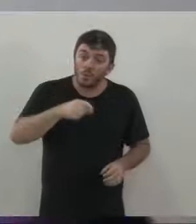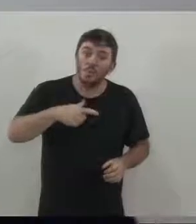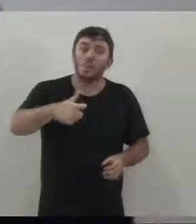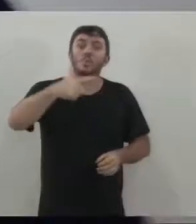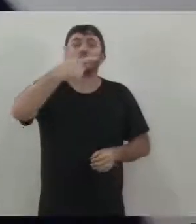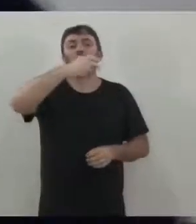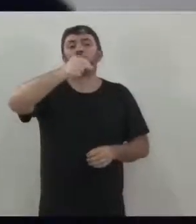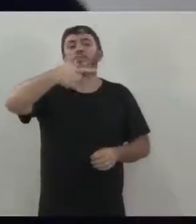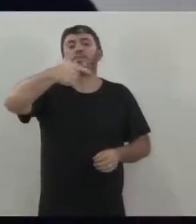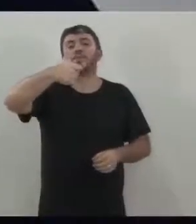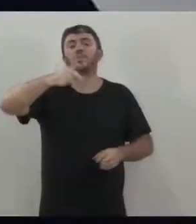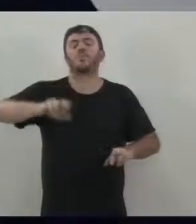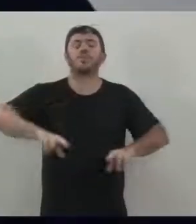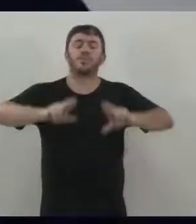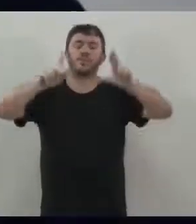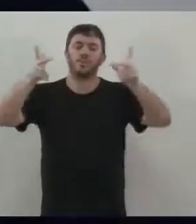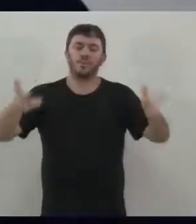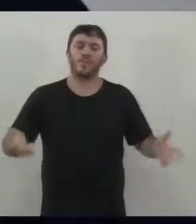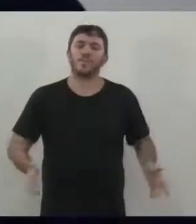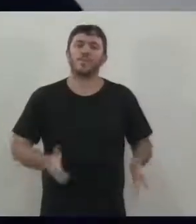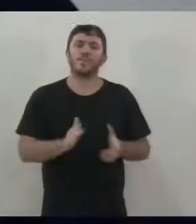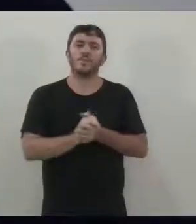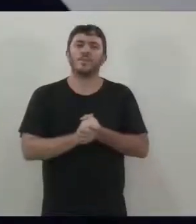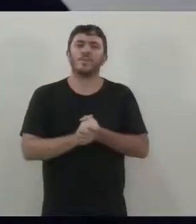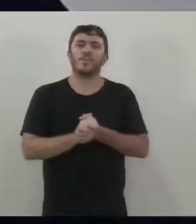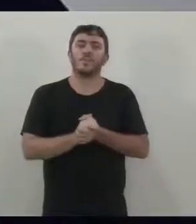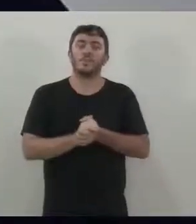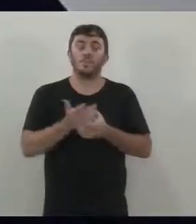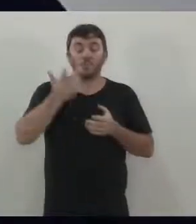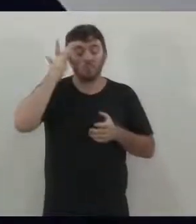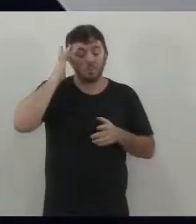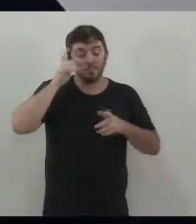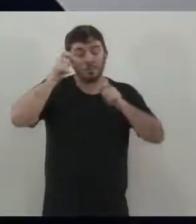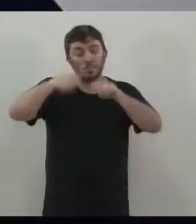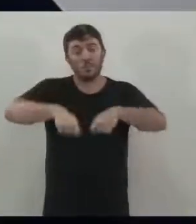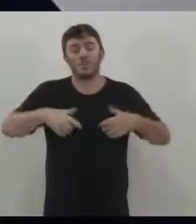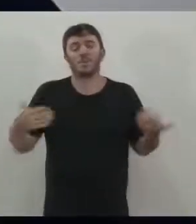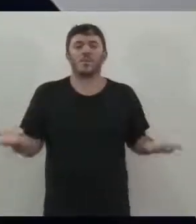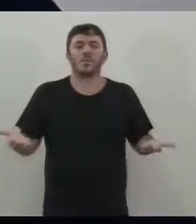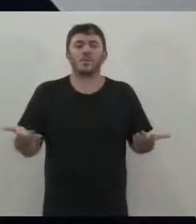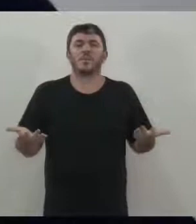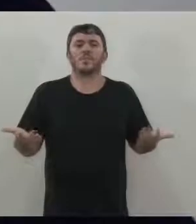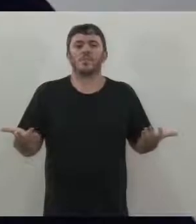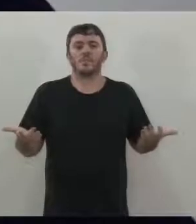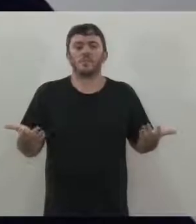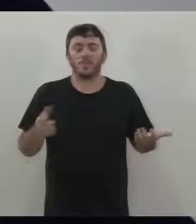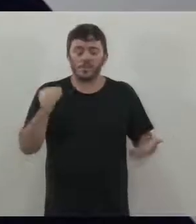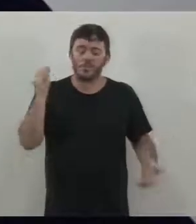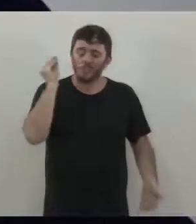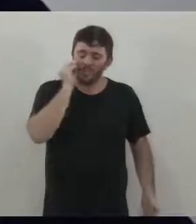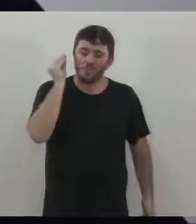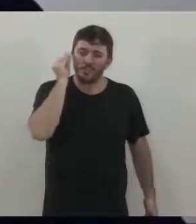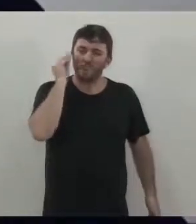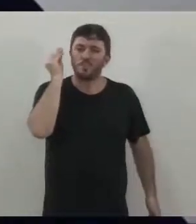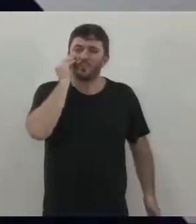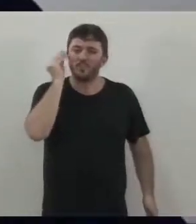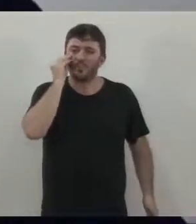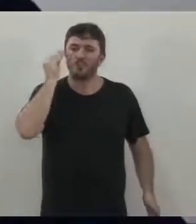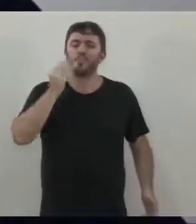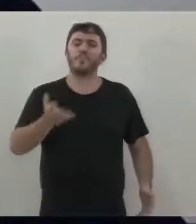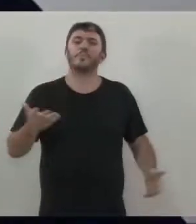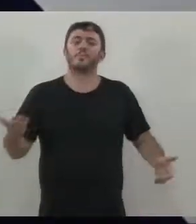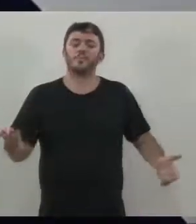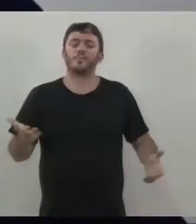diferente. Eu não sei se será possível, mas a gente está tentando isso, né? Não é de